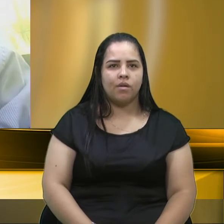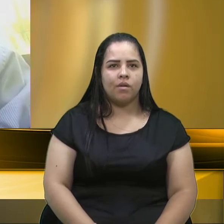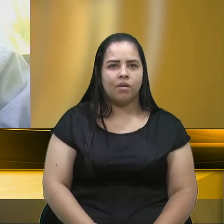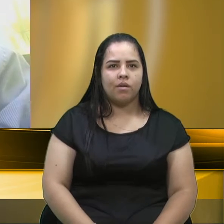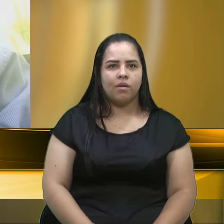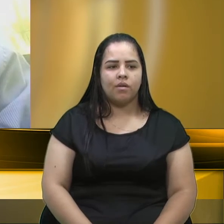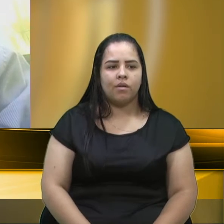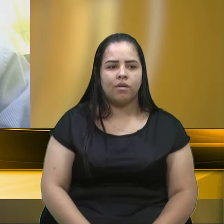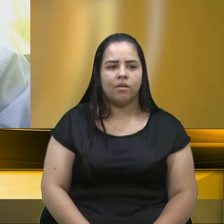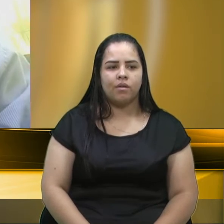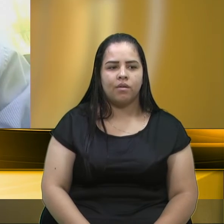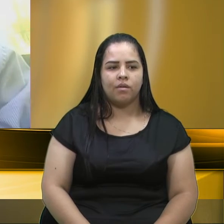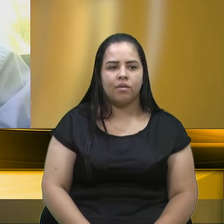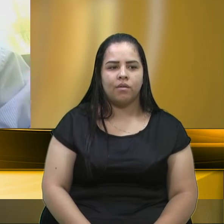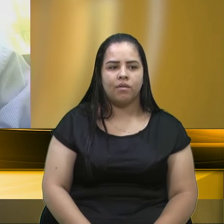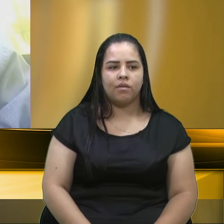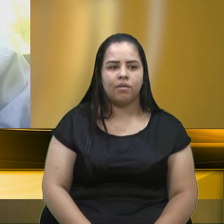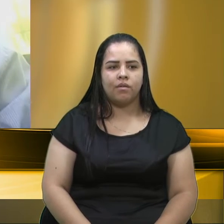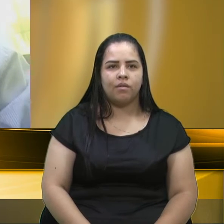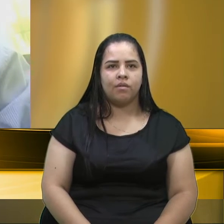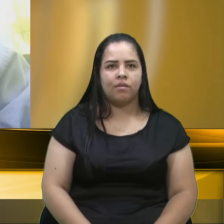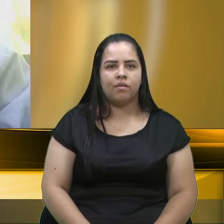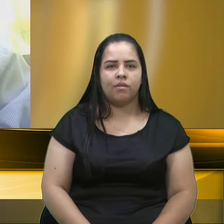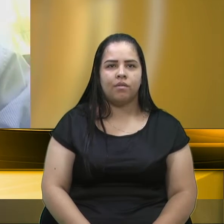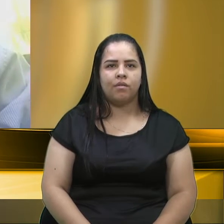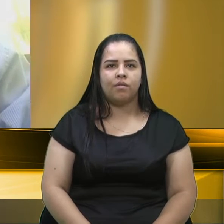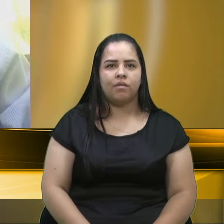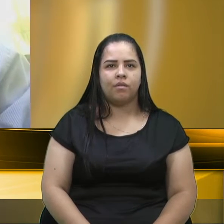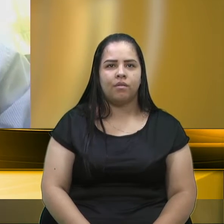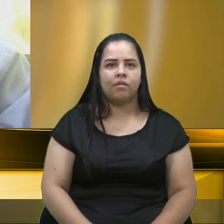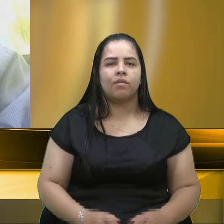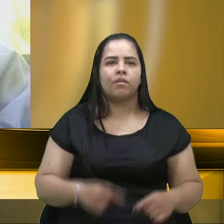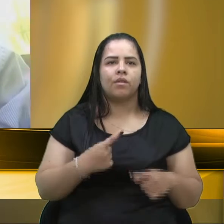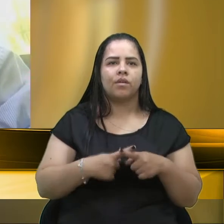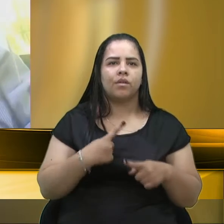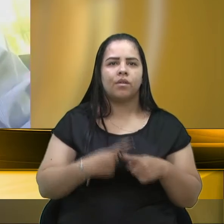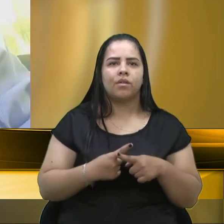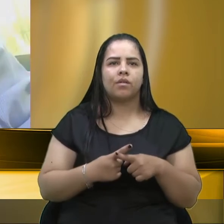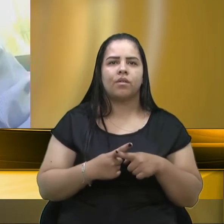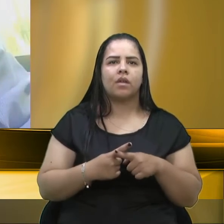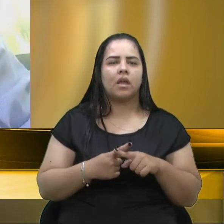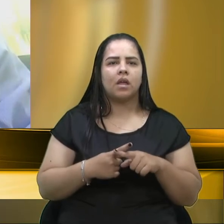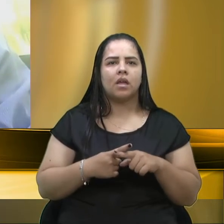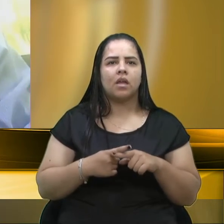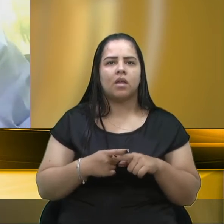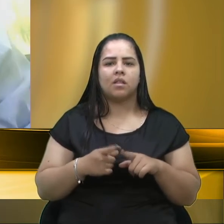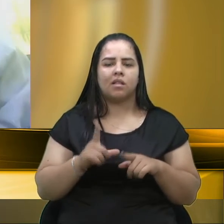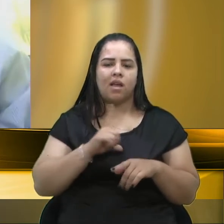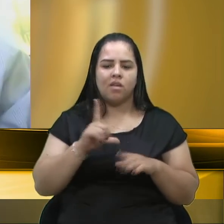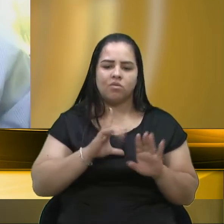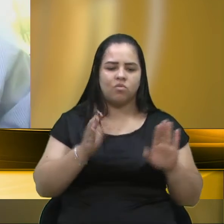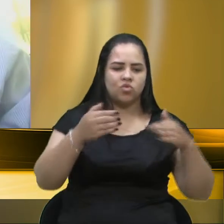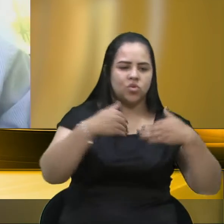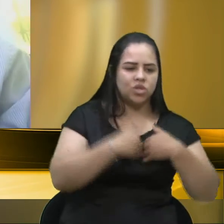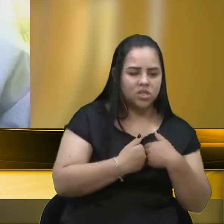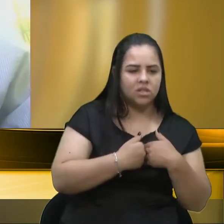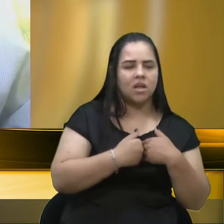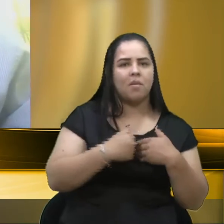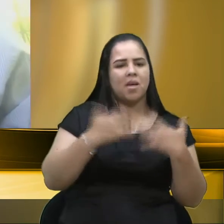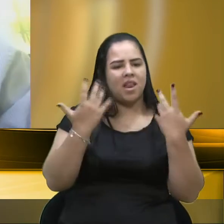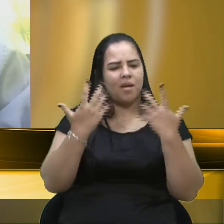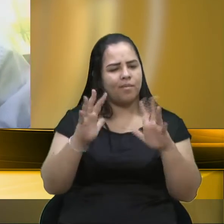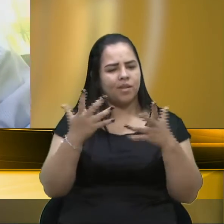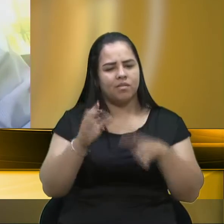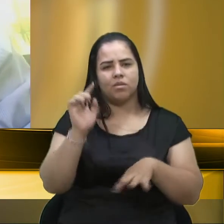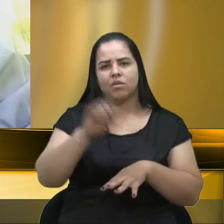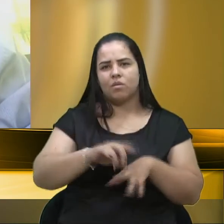as famílias que têm, né, que têm filhos que têm autistas, no caso. Então, parabéns pelo